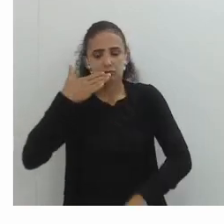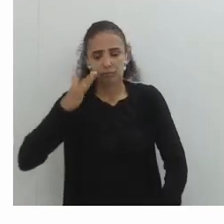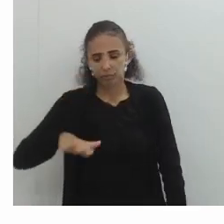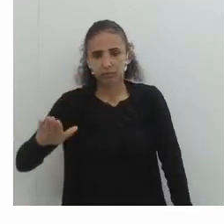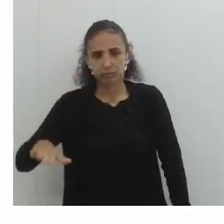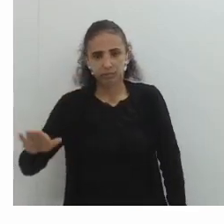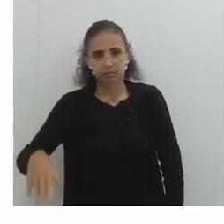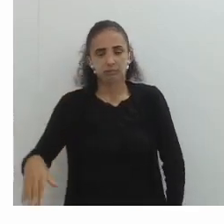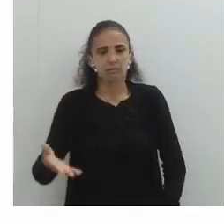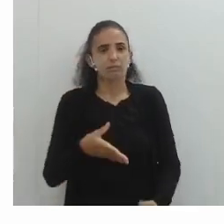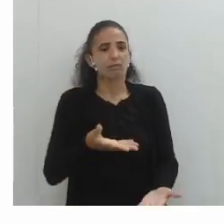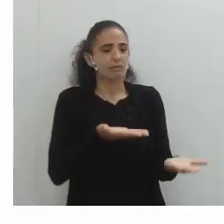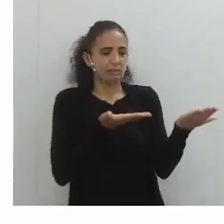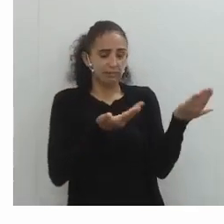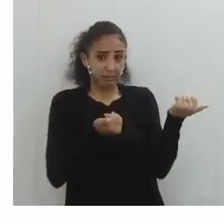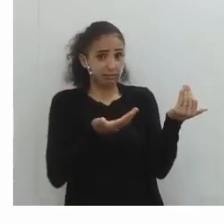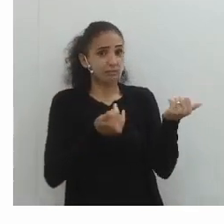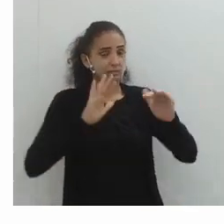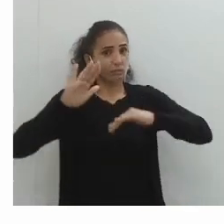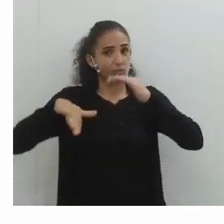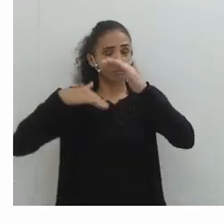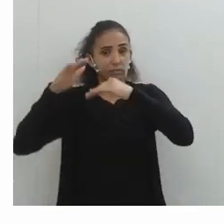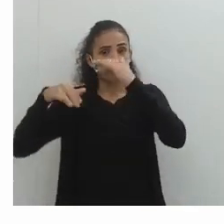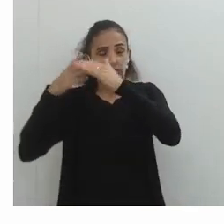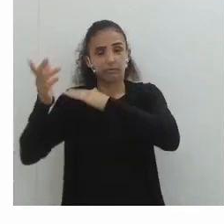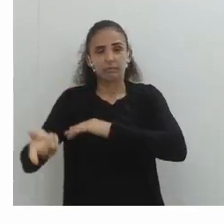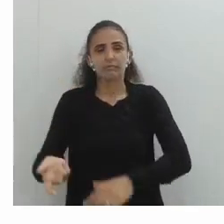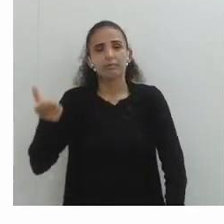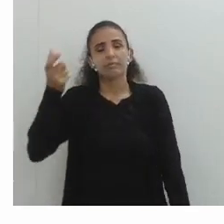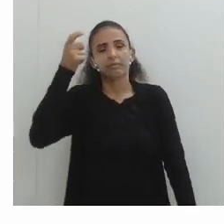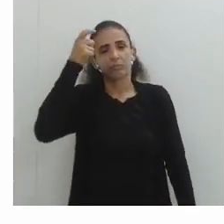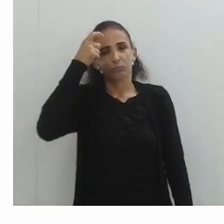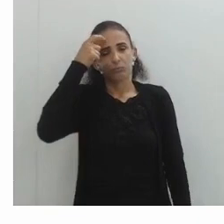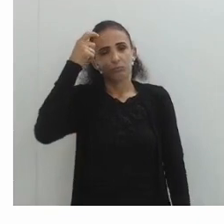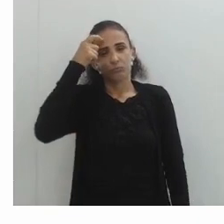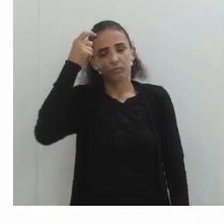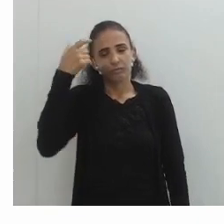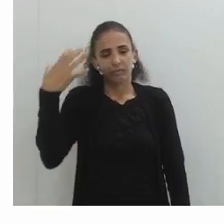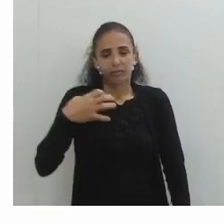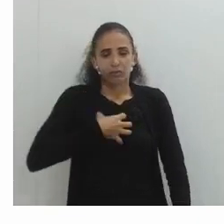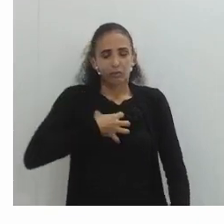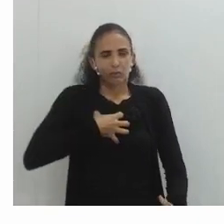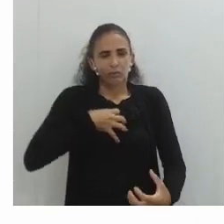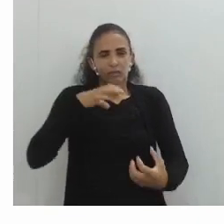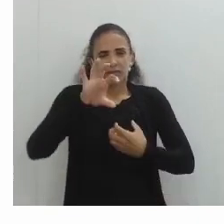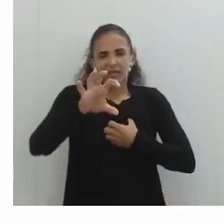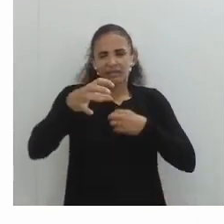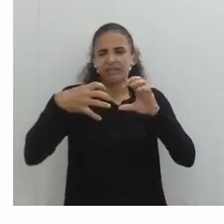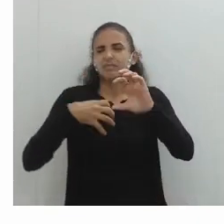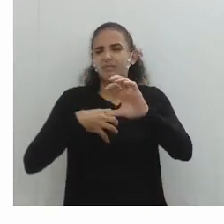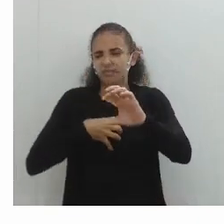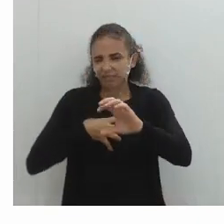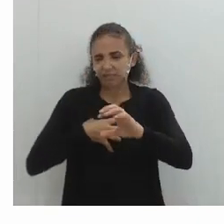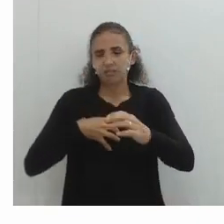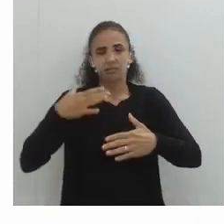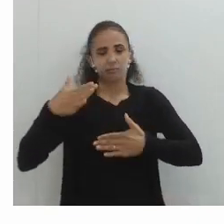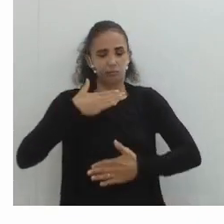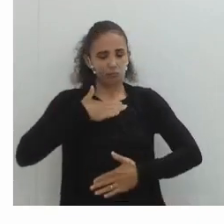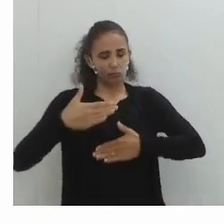e do jovem. Ele desenvolve a parte cognitiva, a parte afetiva, a parte